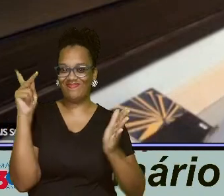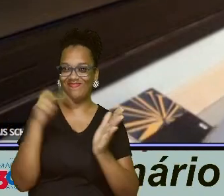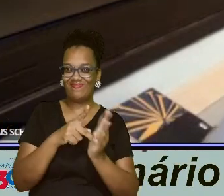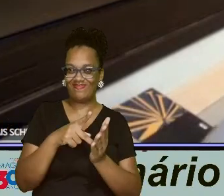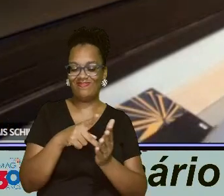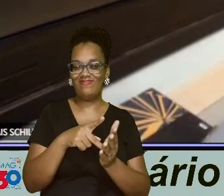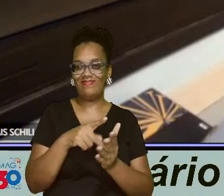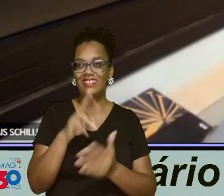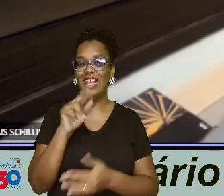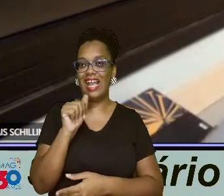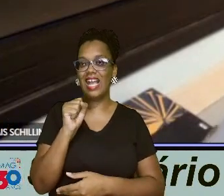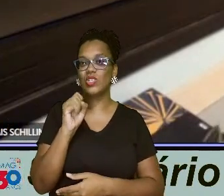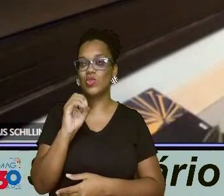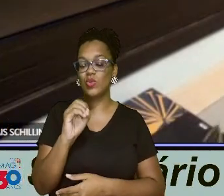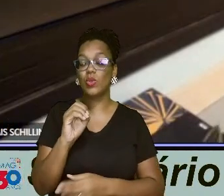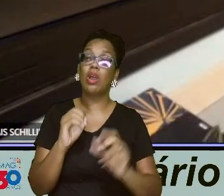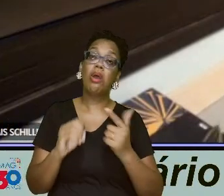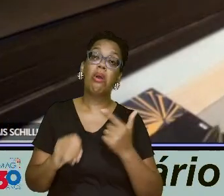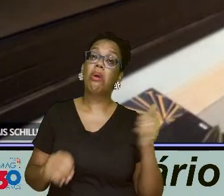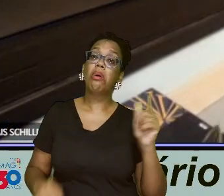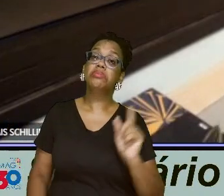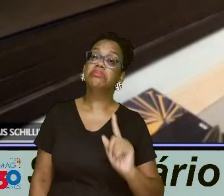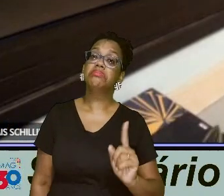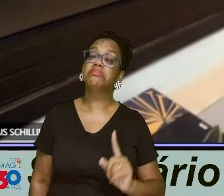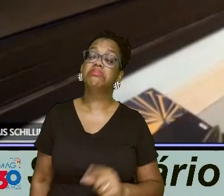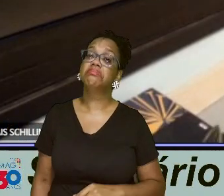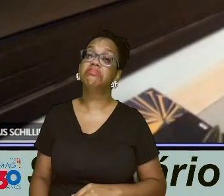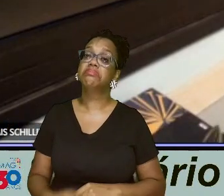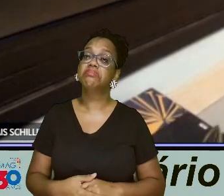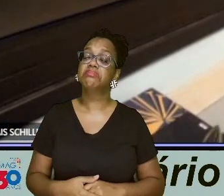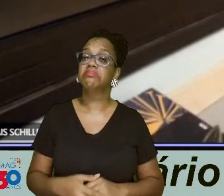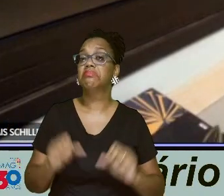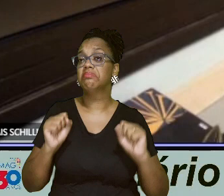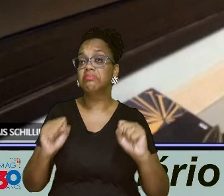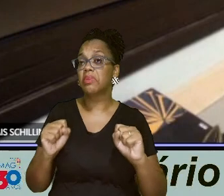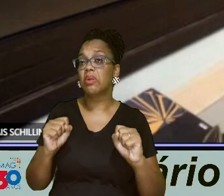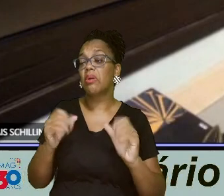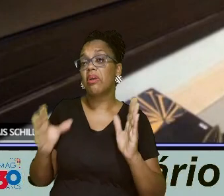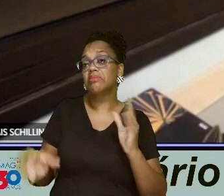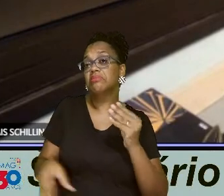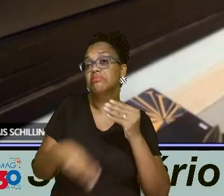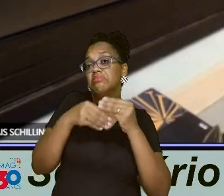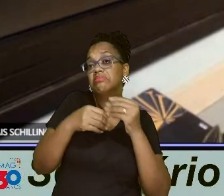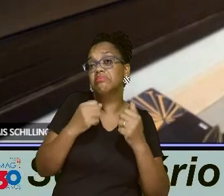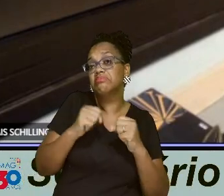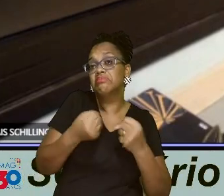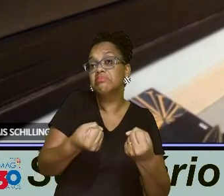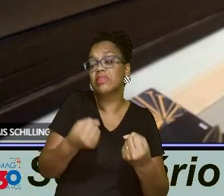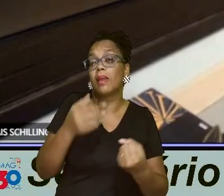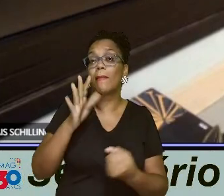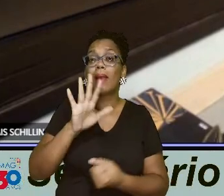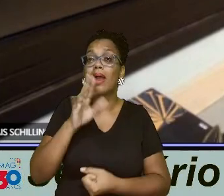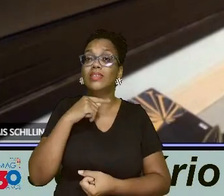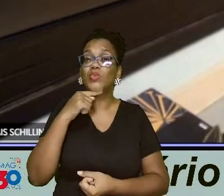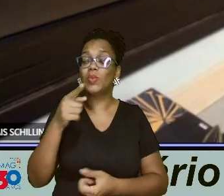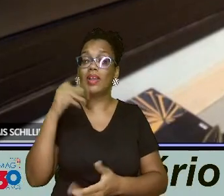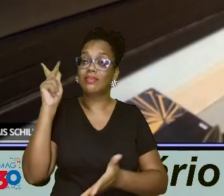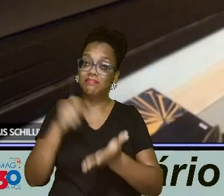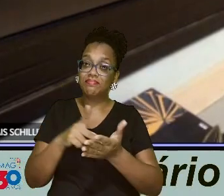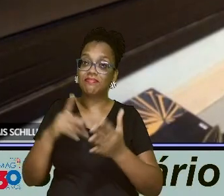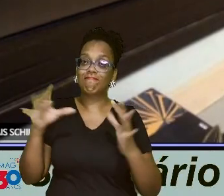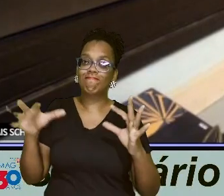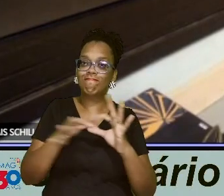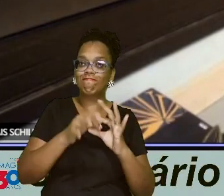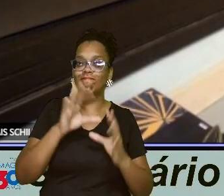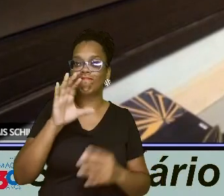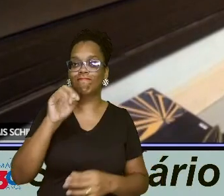ratio decidendi, e outros, na verdade, não são. Eles podem vir como um reforço, mas não necessariamente eles vão ser